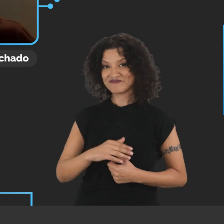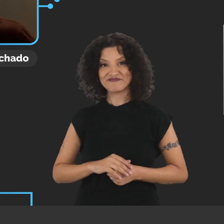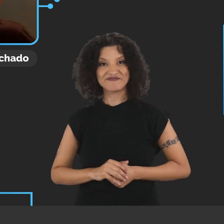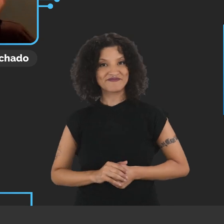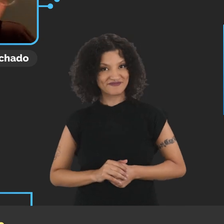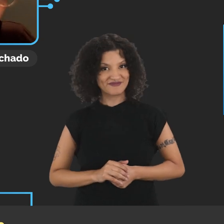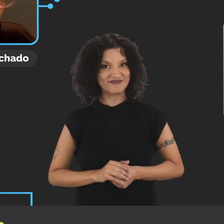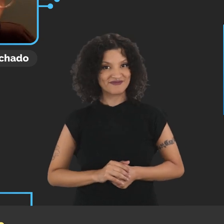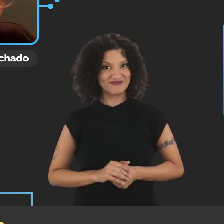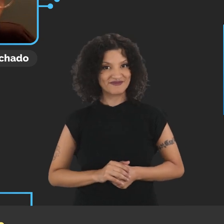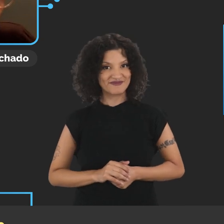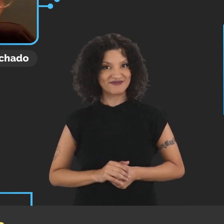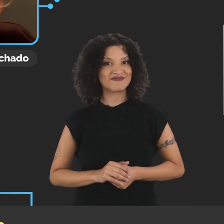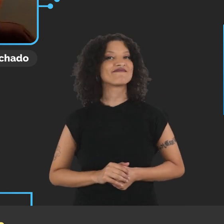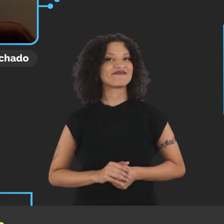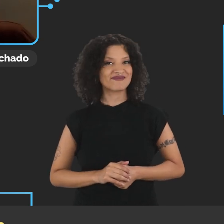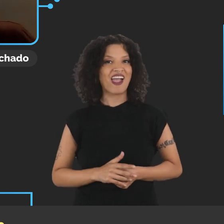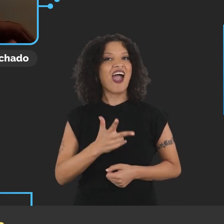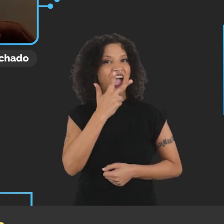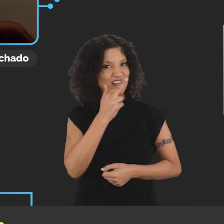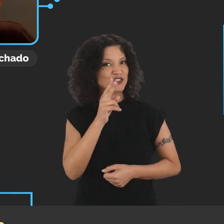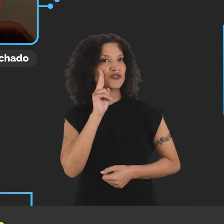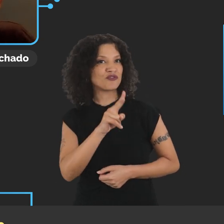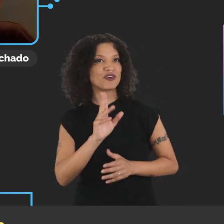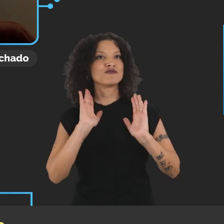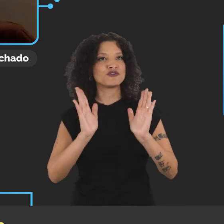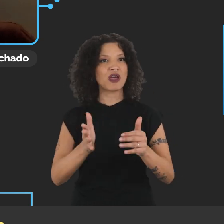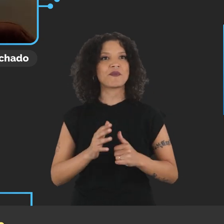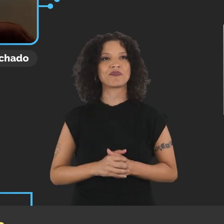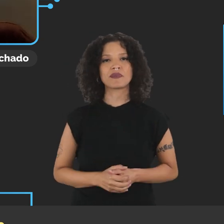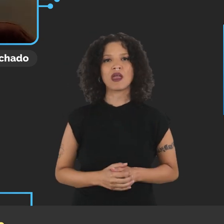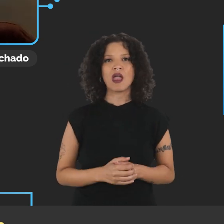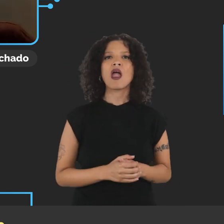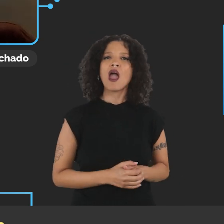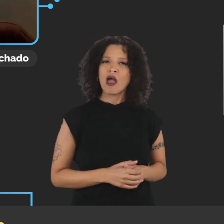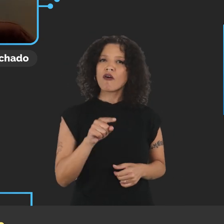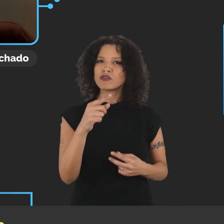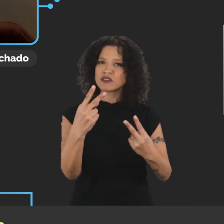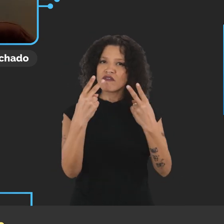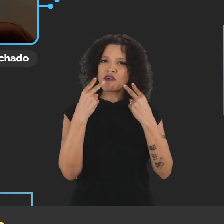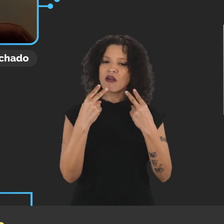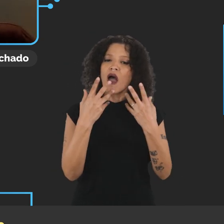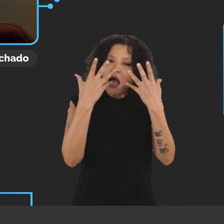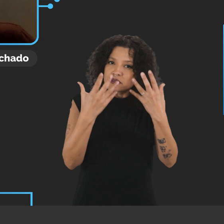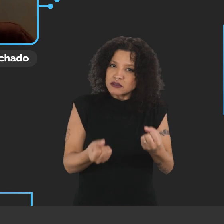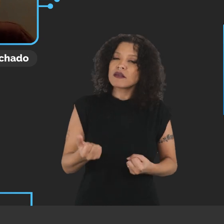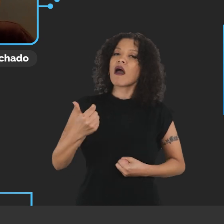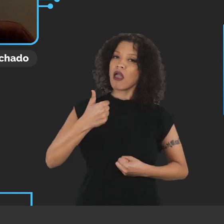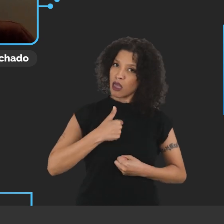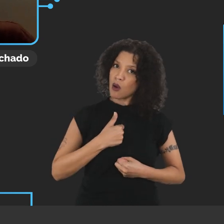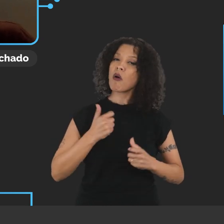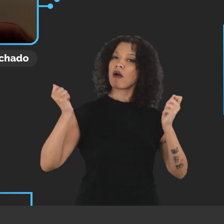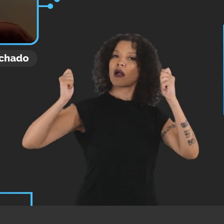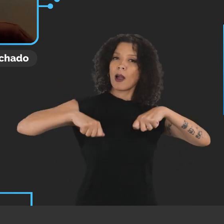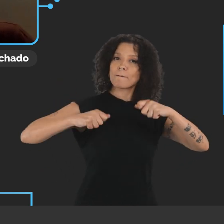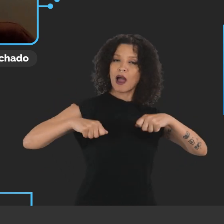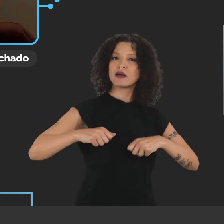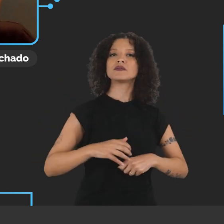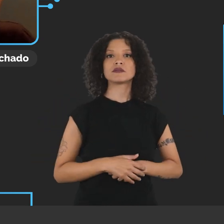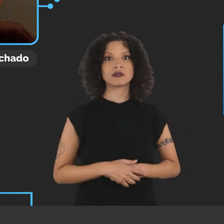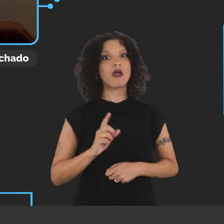campanha aqui, que provavelmente também vocês já tenham visto, né? Que é o Assuma que eu sou capaz, né? Assuma que eu posso,